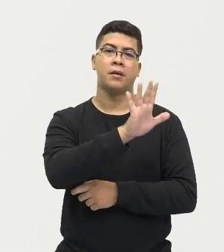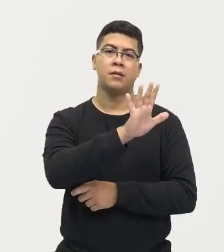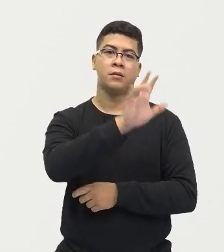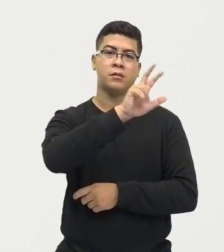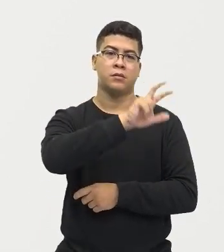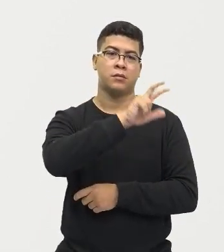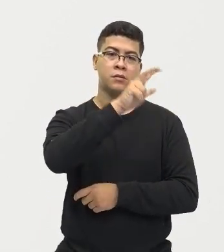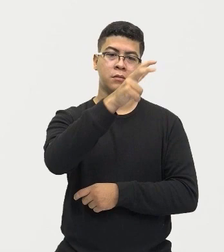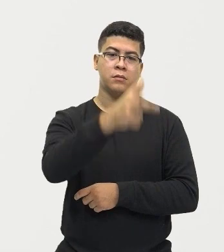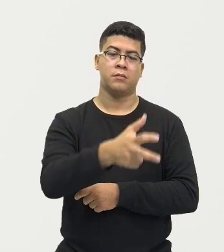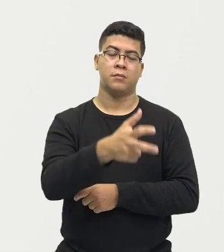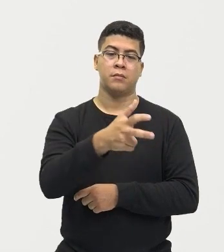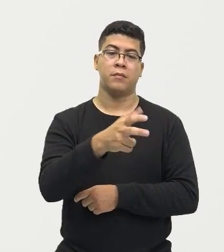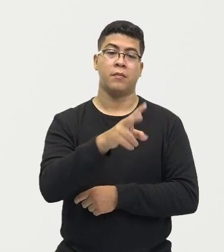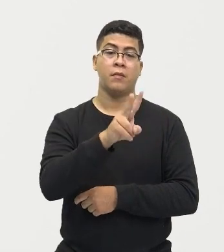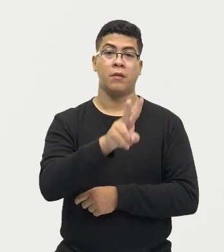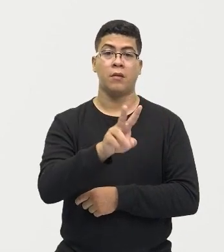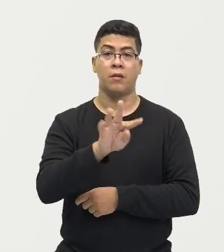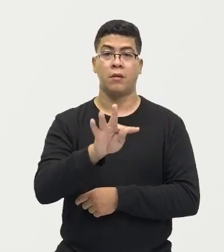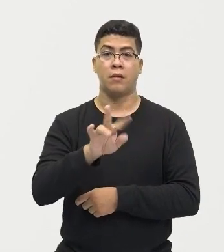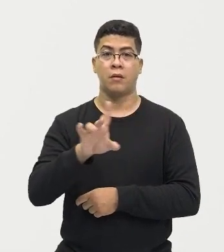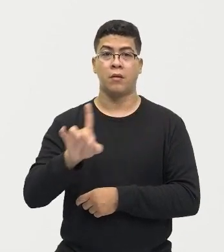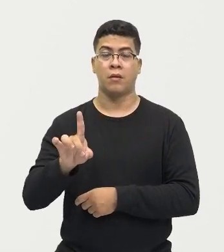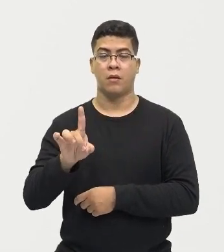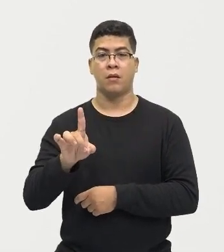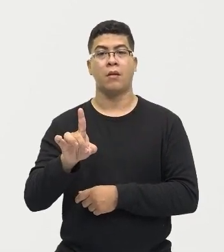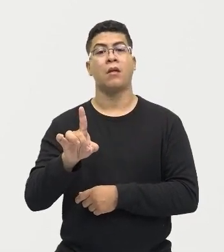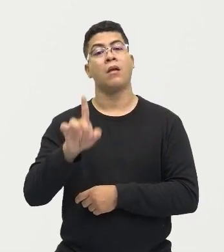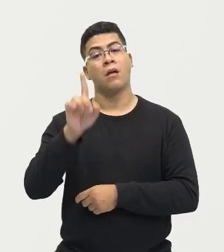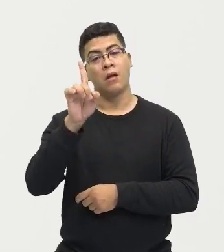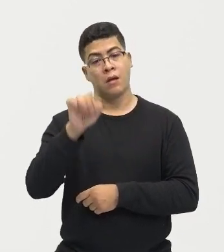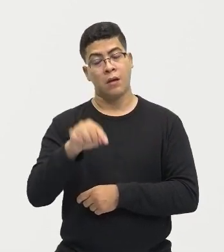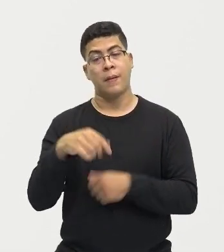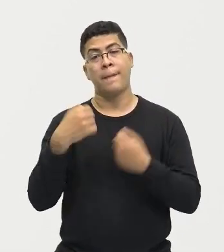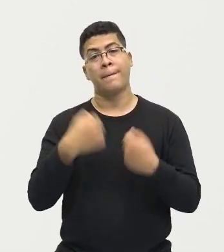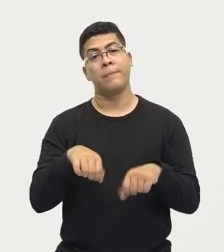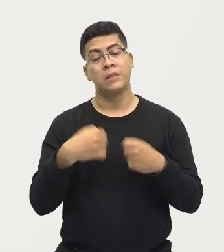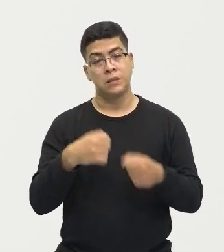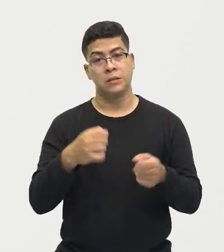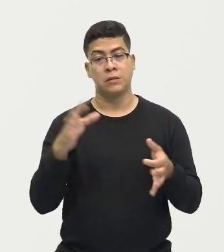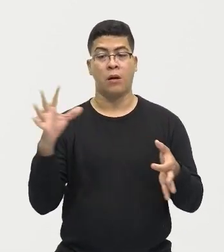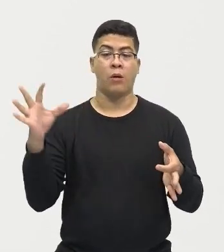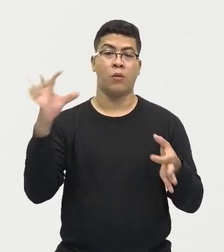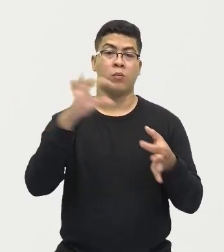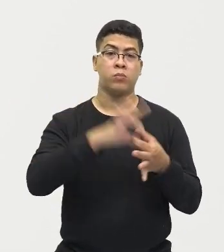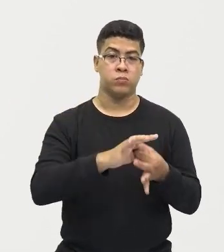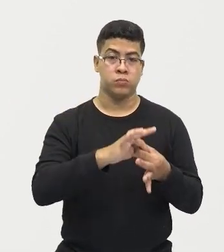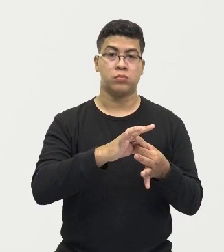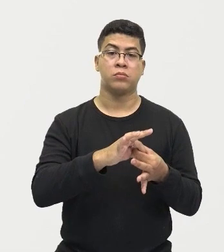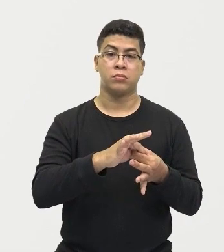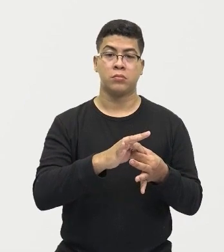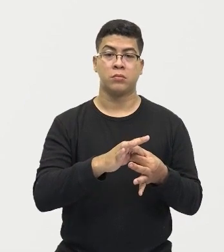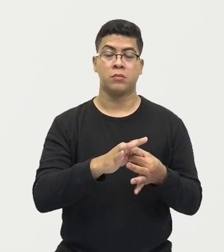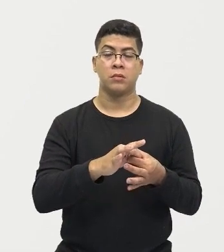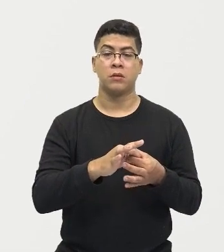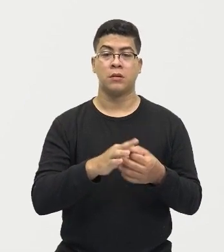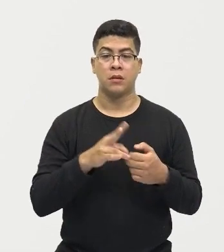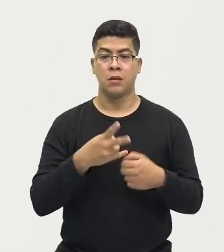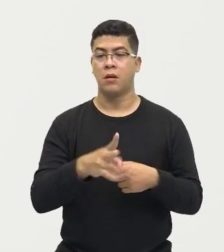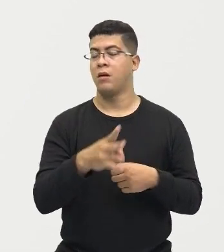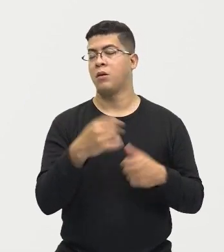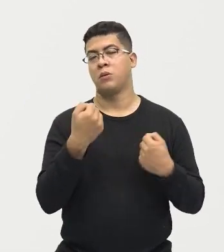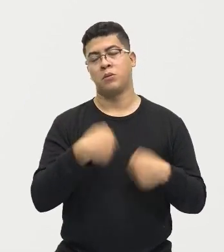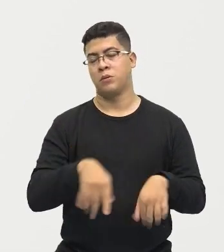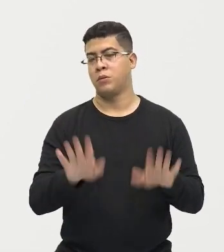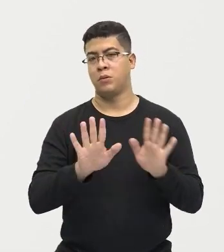transitivo direto. Por quê? Porque ele precisa de complemento. Ele vai diretamente para o seu complemento sem necessidade